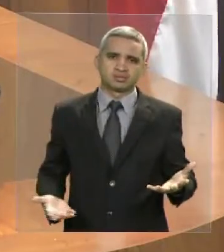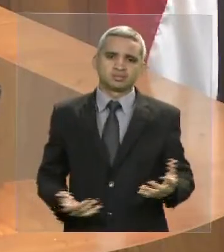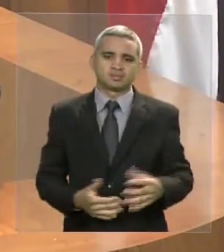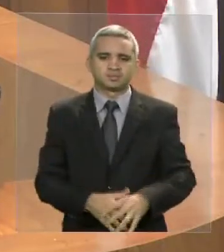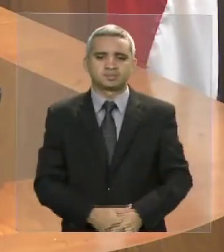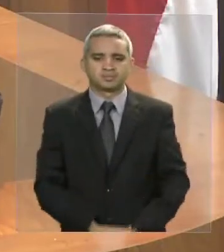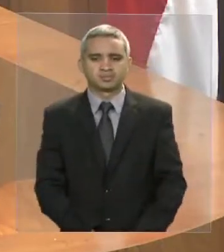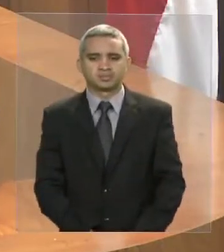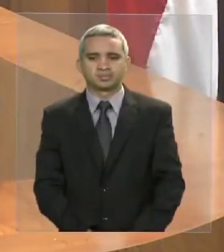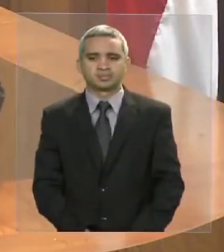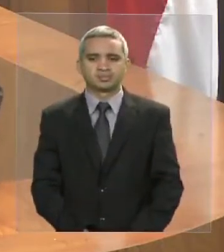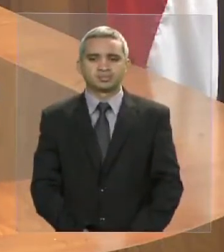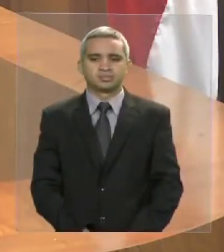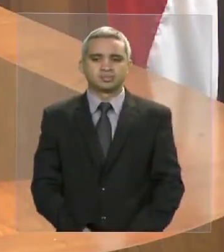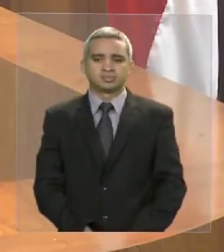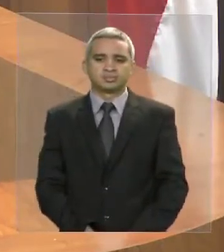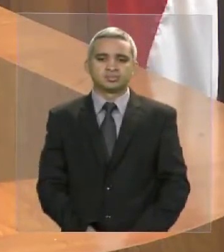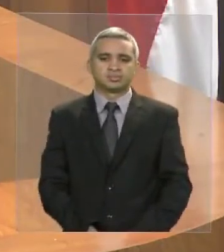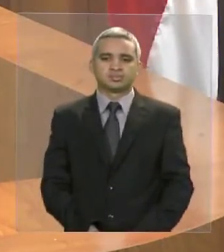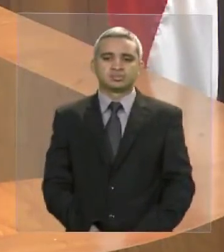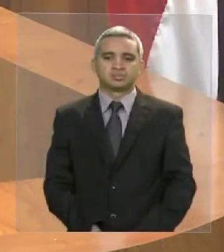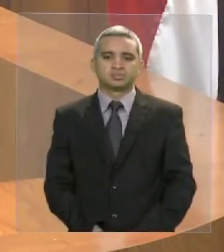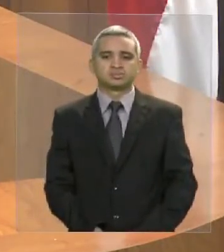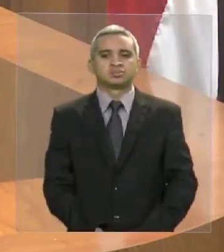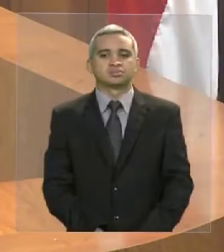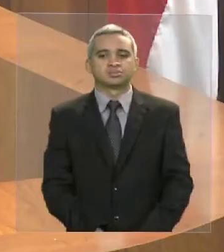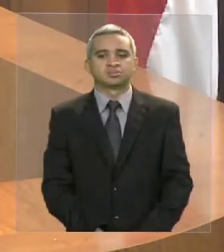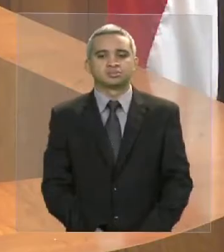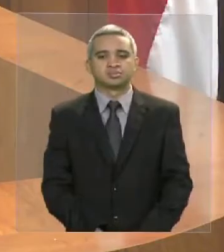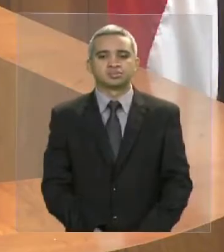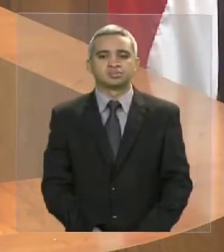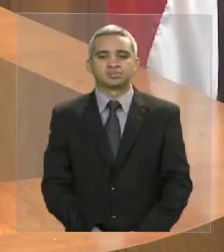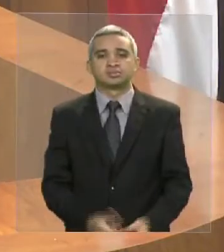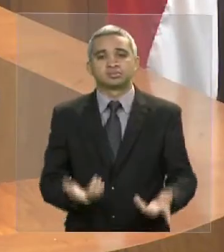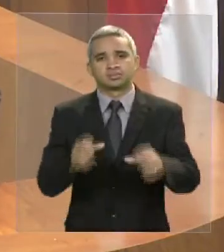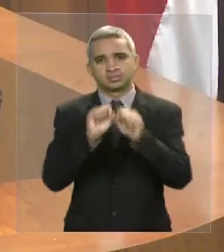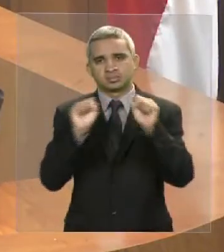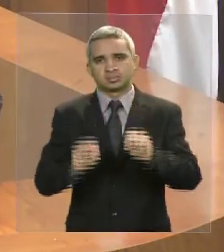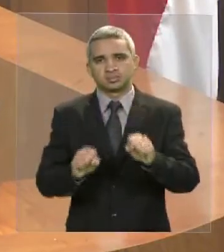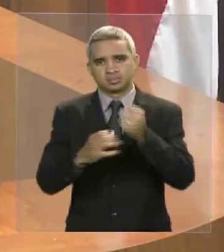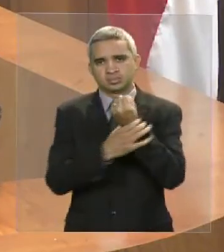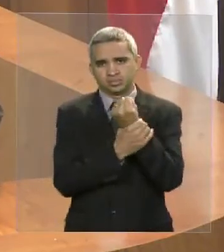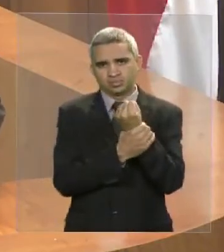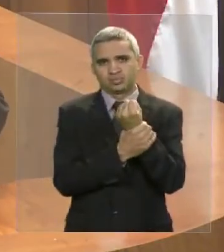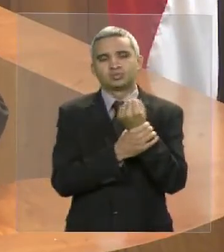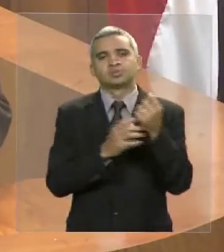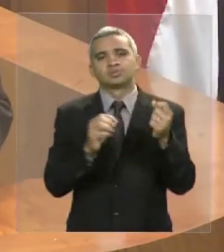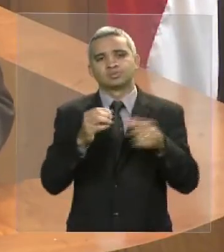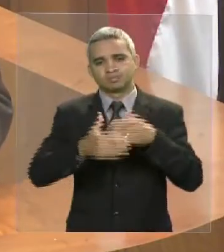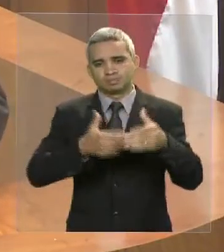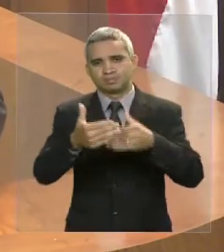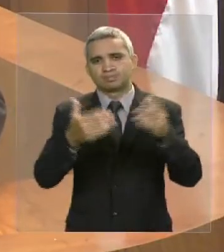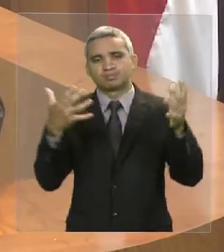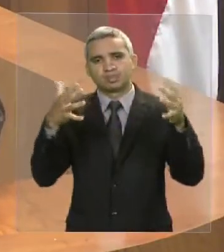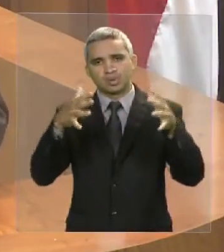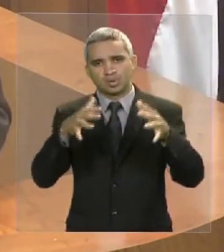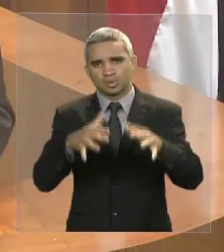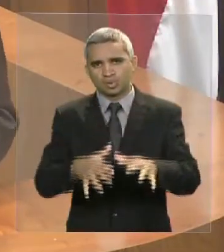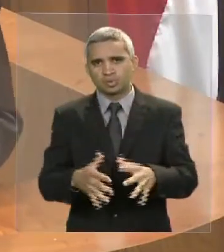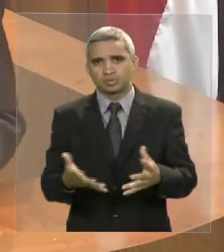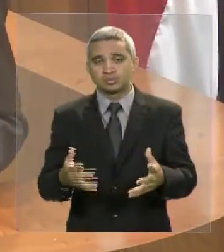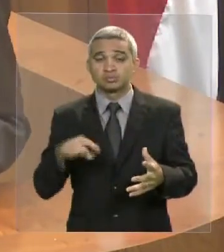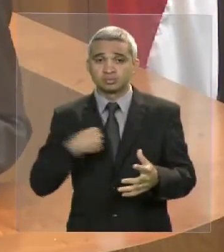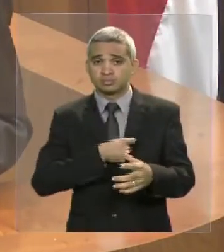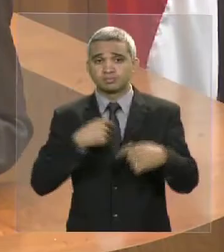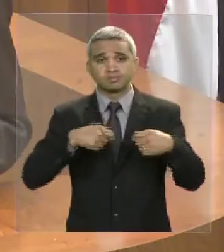tem desmoralizado, infelizmente, um sistema de segurança do Estado do Maranhão. Precisamos rever e pensar